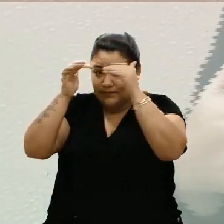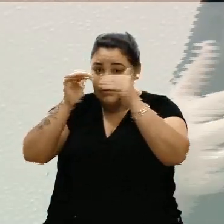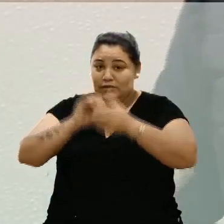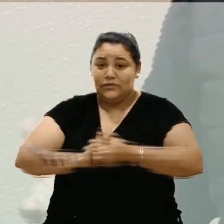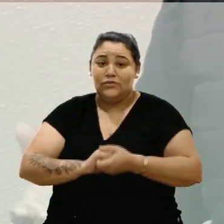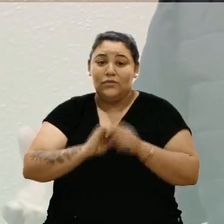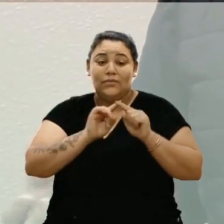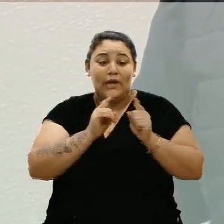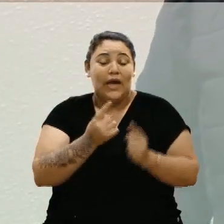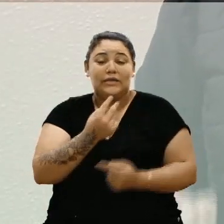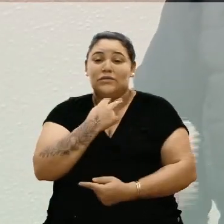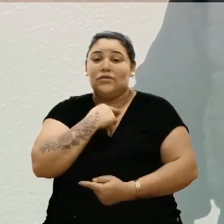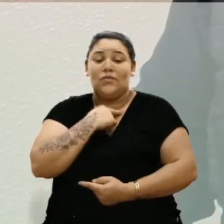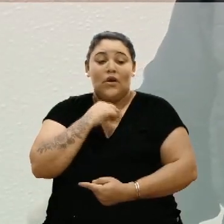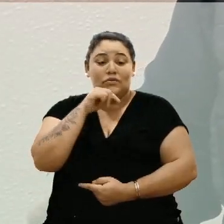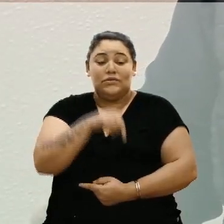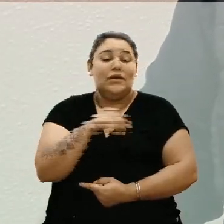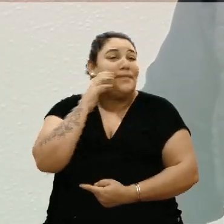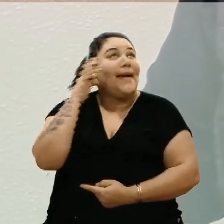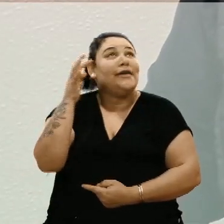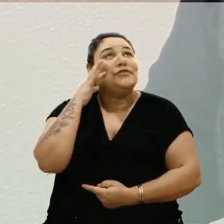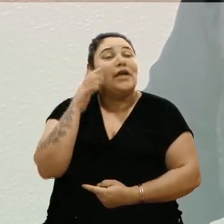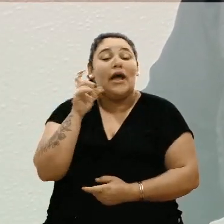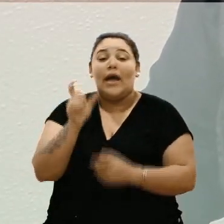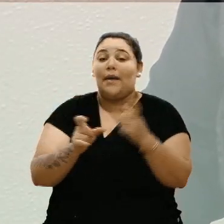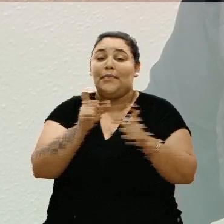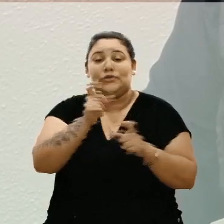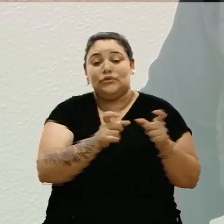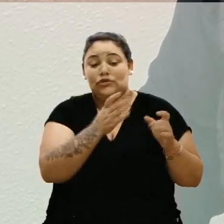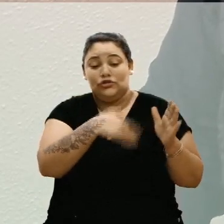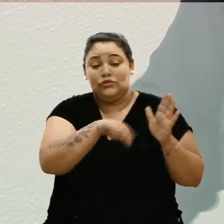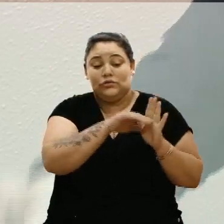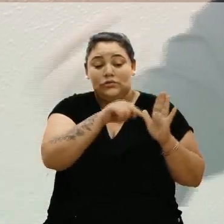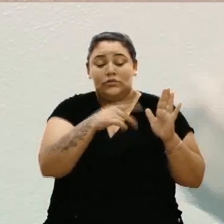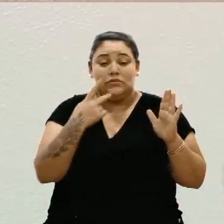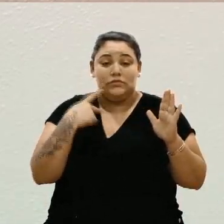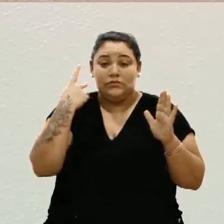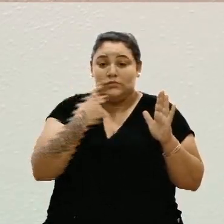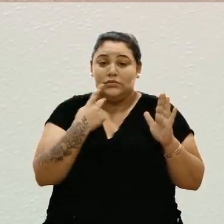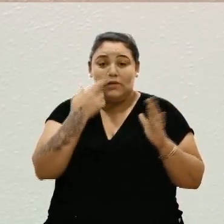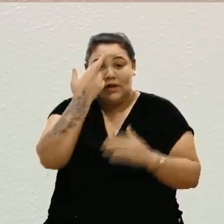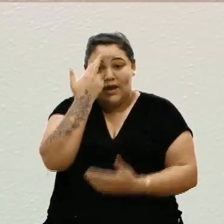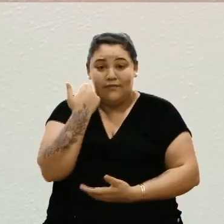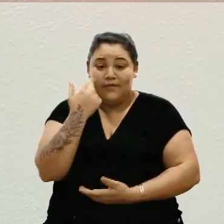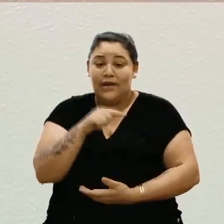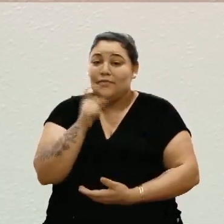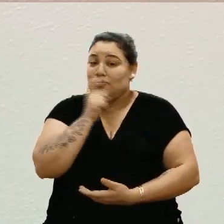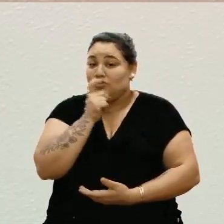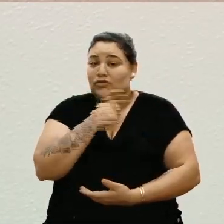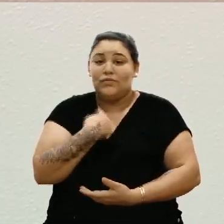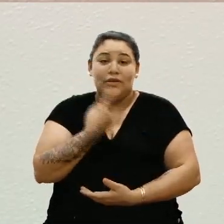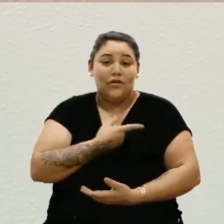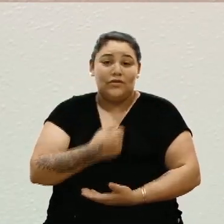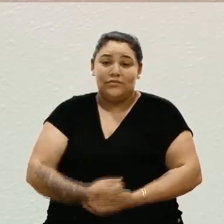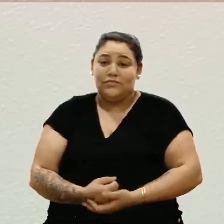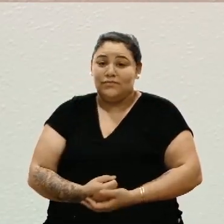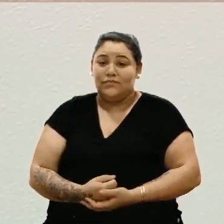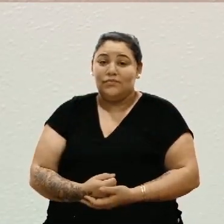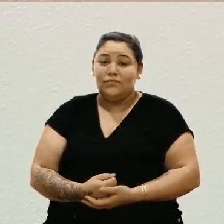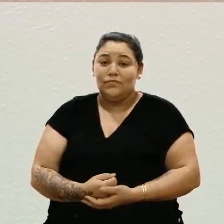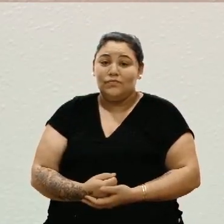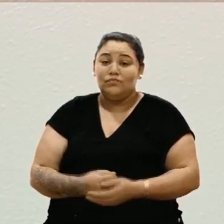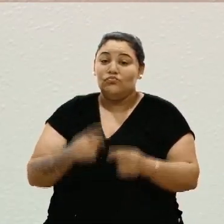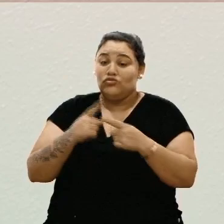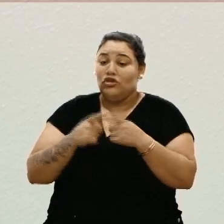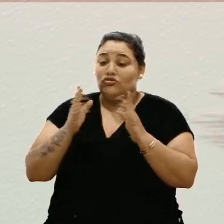posso aqui imaginar que as pessoas vieram, vereador Rafael, e nos mentiram. Porque assim, ó, pelo que eu sei, tem